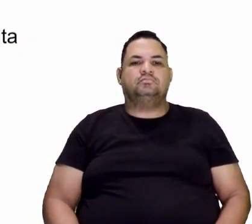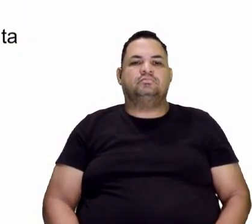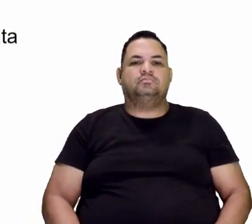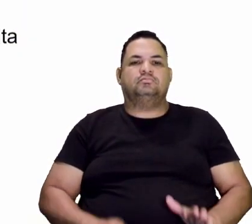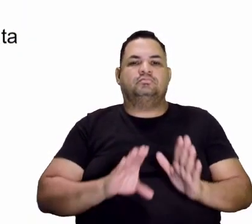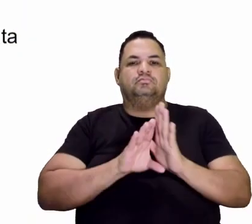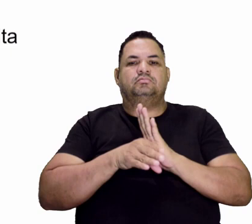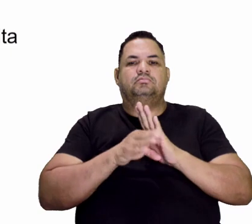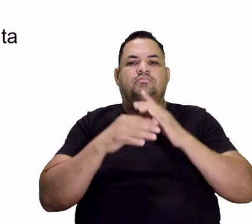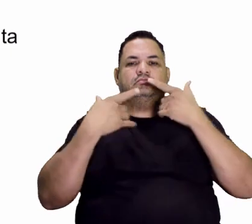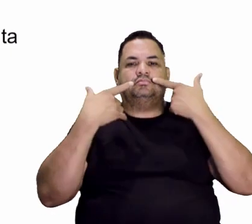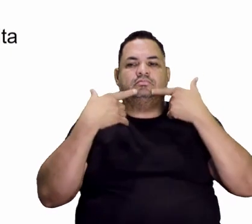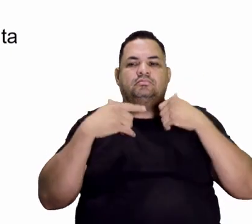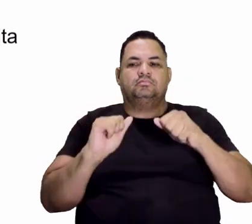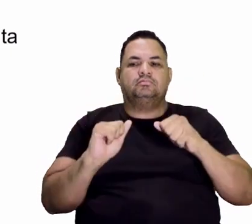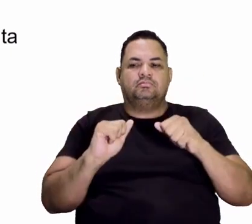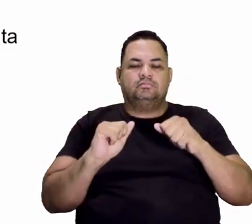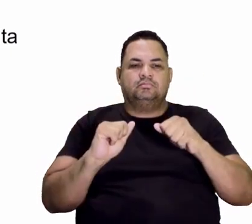Conceito de linguagem.